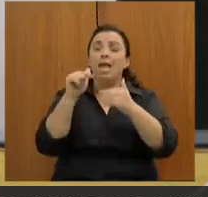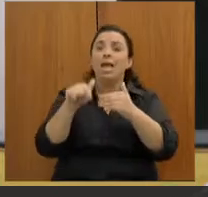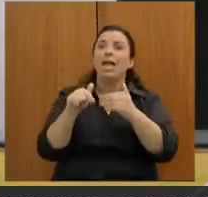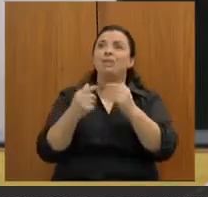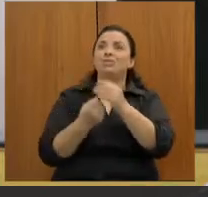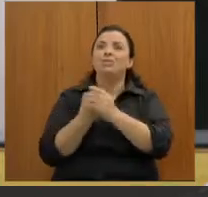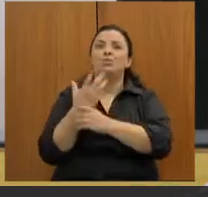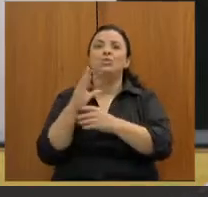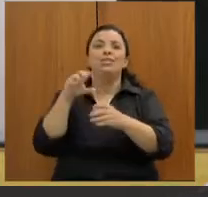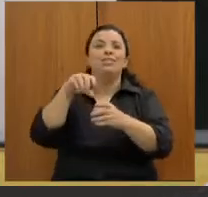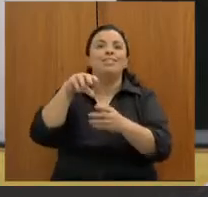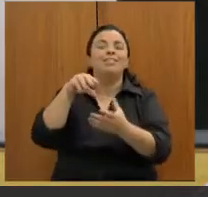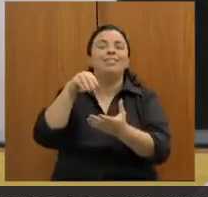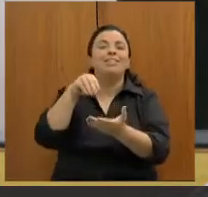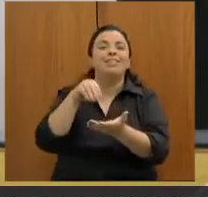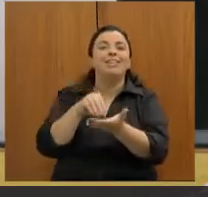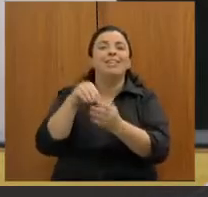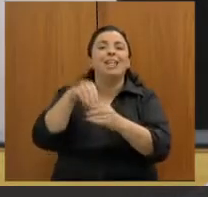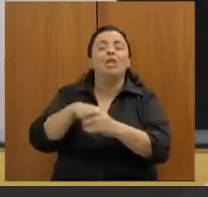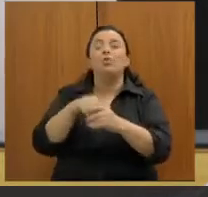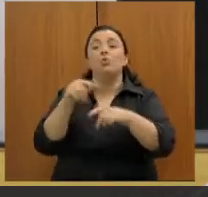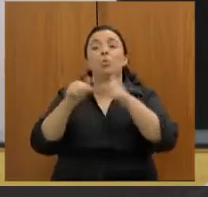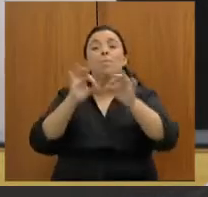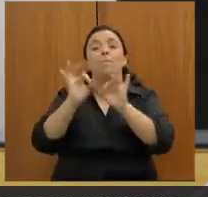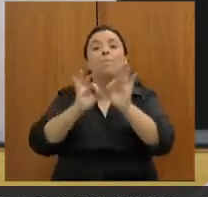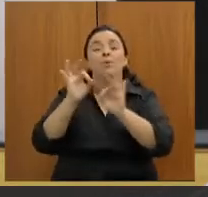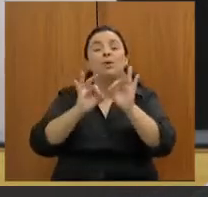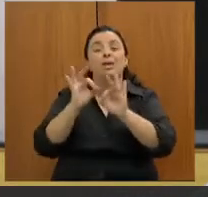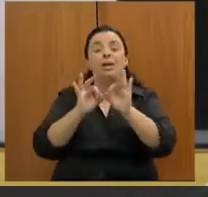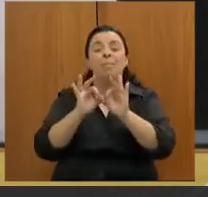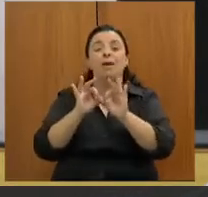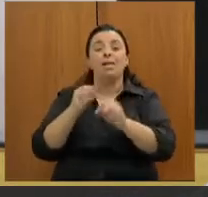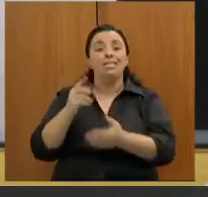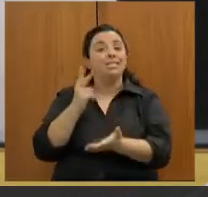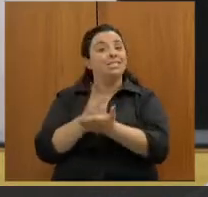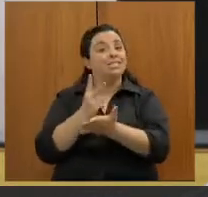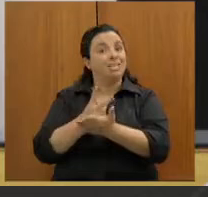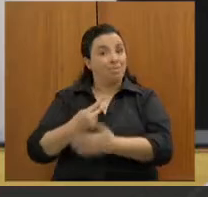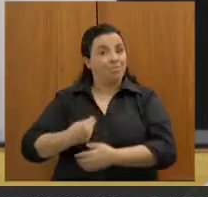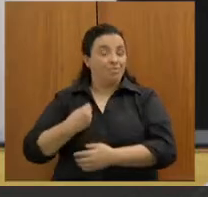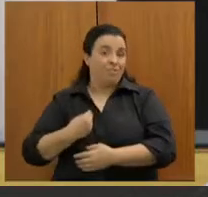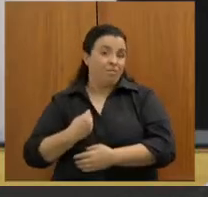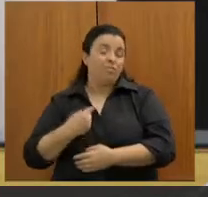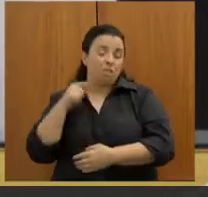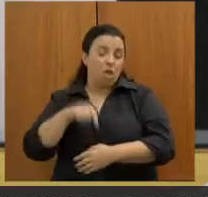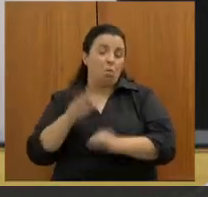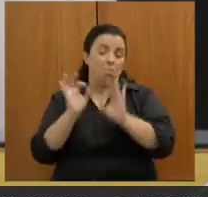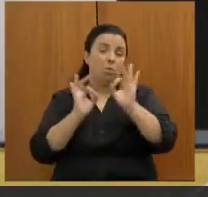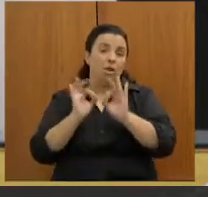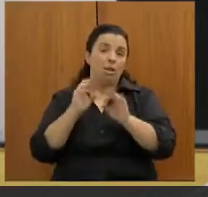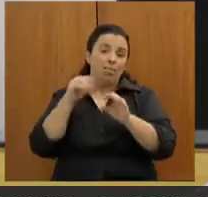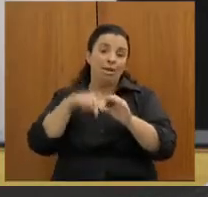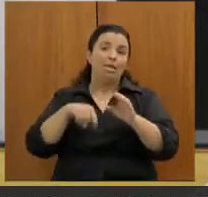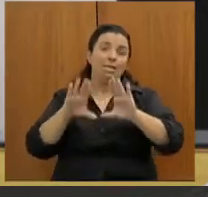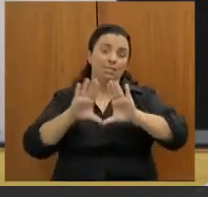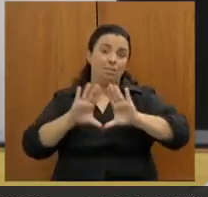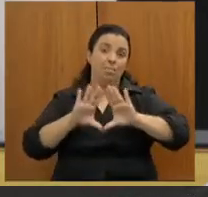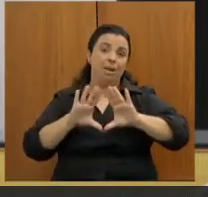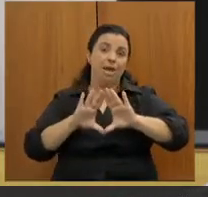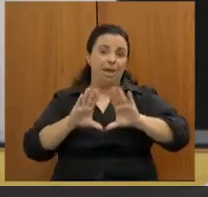que é uma iniciativa da Assembleia Legislativa de Minas Gerais que tem a participação efetiva da comissão em defesa dos direitos da mulher